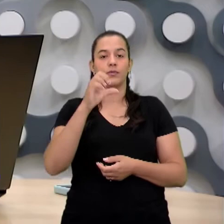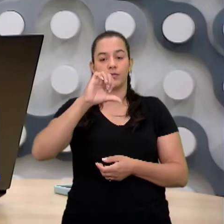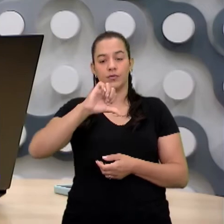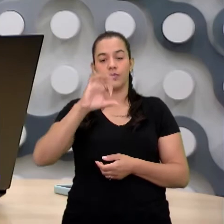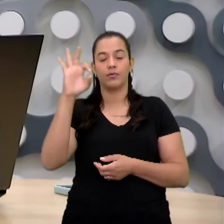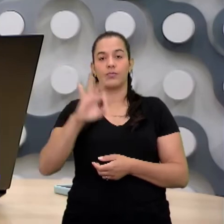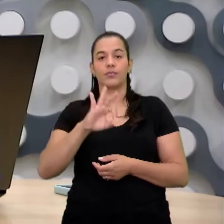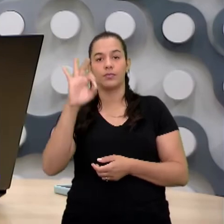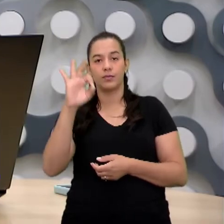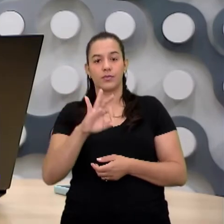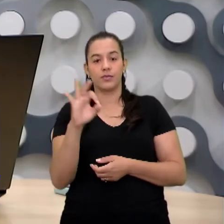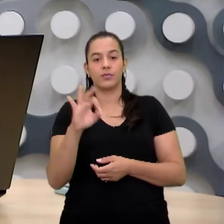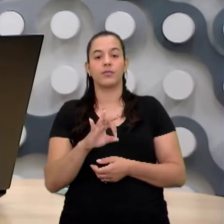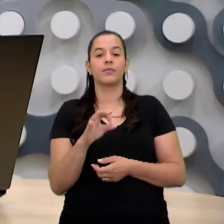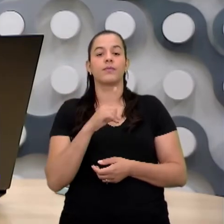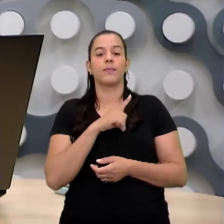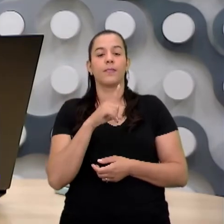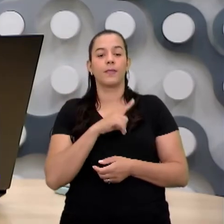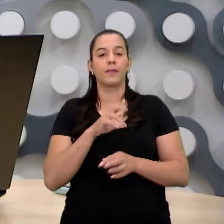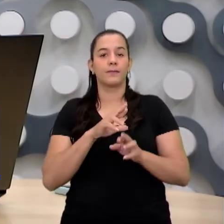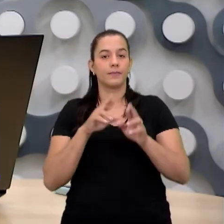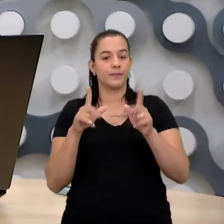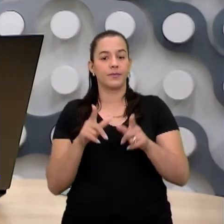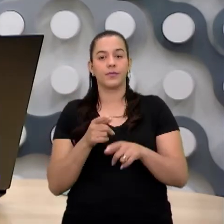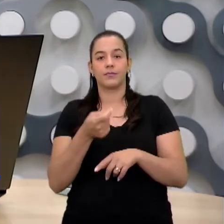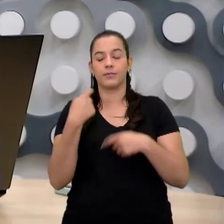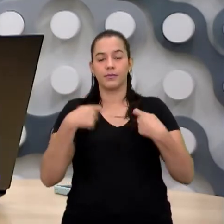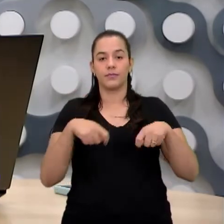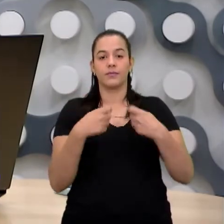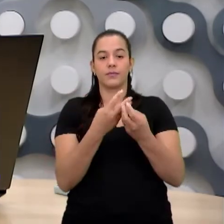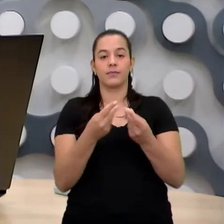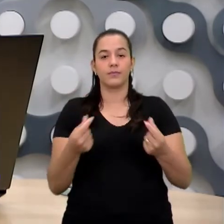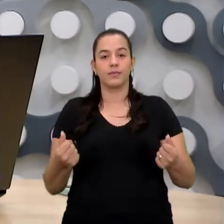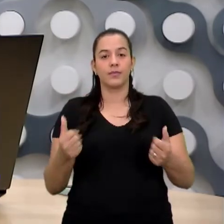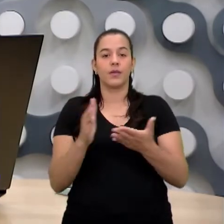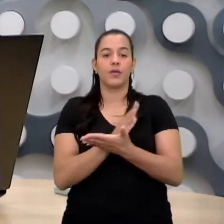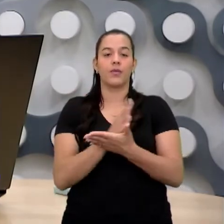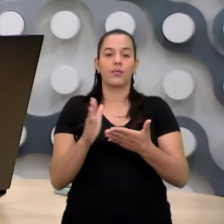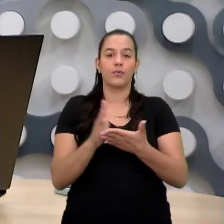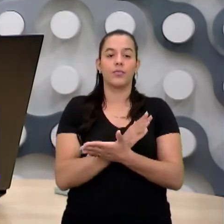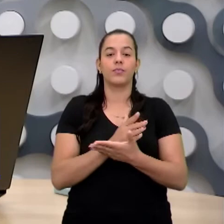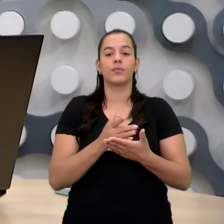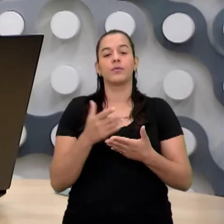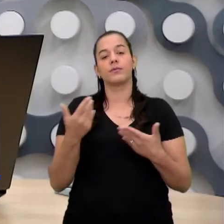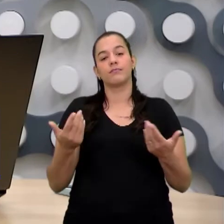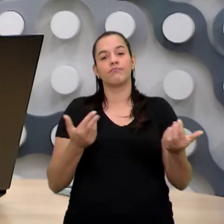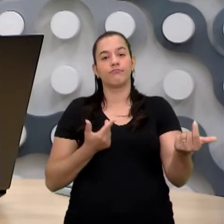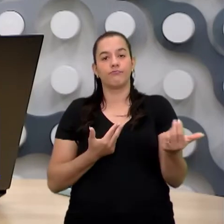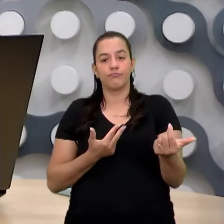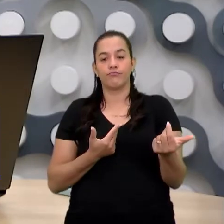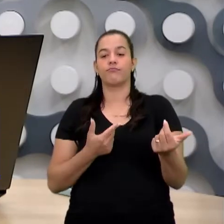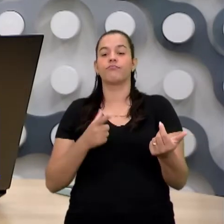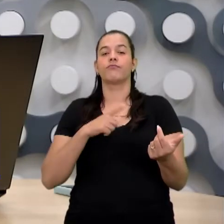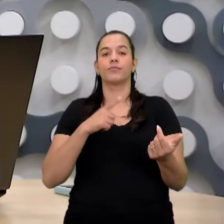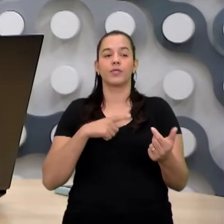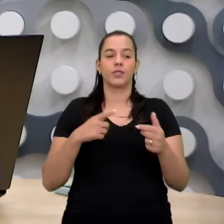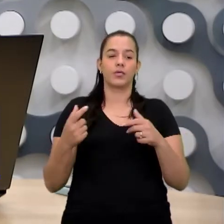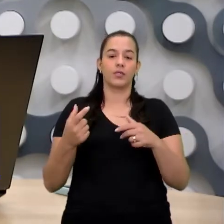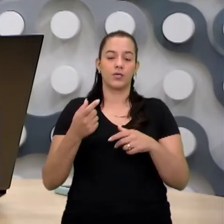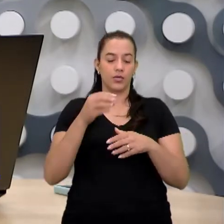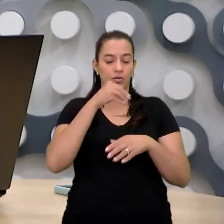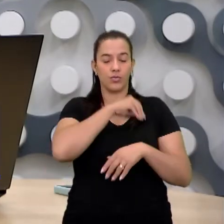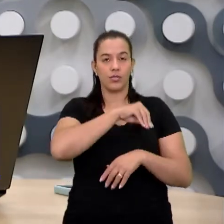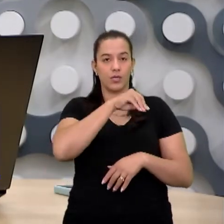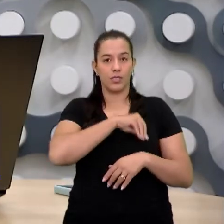né? Uma coisa que já deveria ter sido extinta. A gente tem algumas profissões que os salários são iguais, mas ainda, quanto maior o